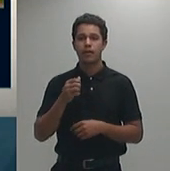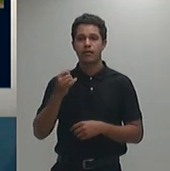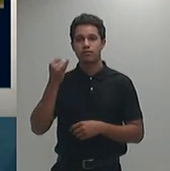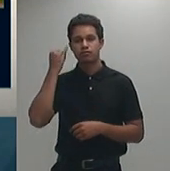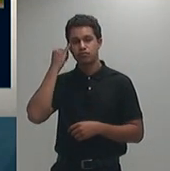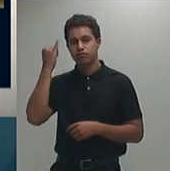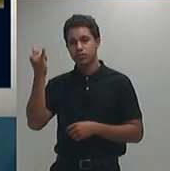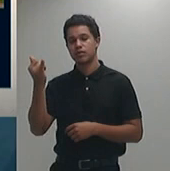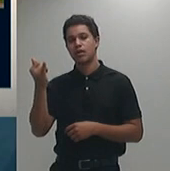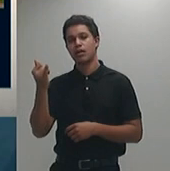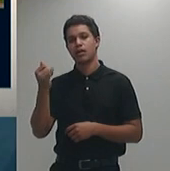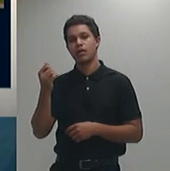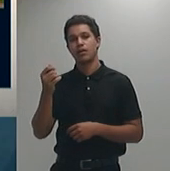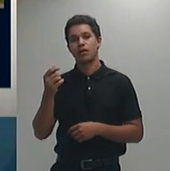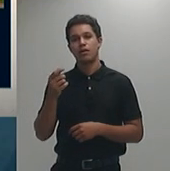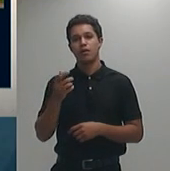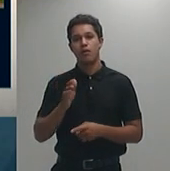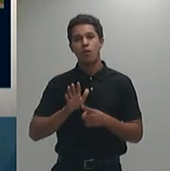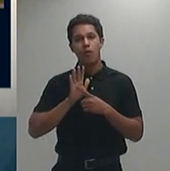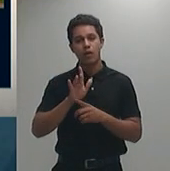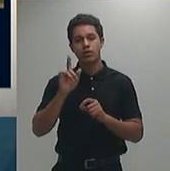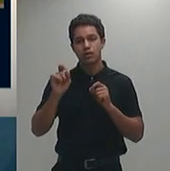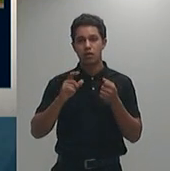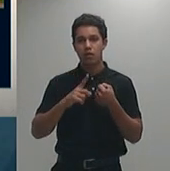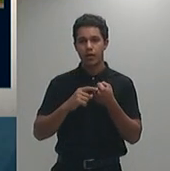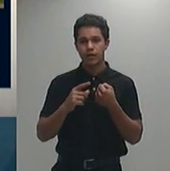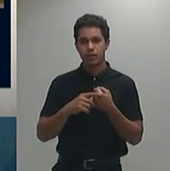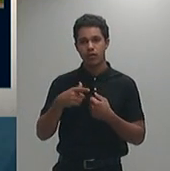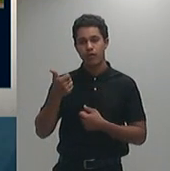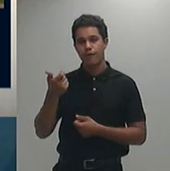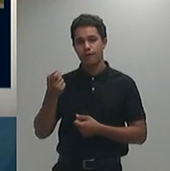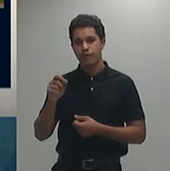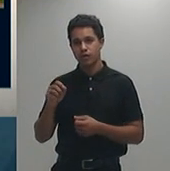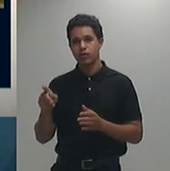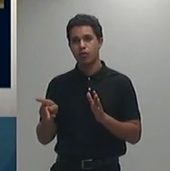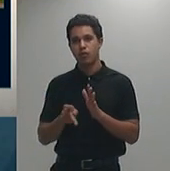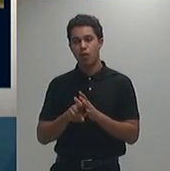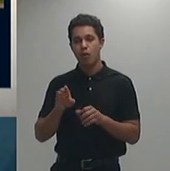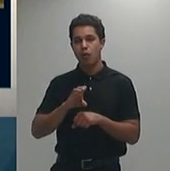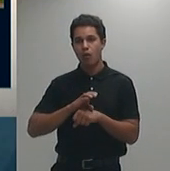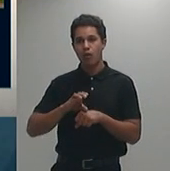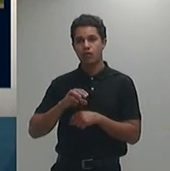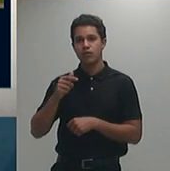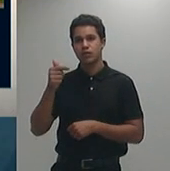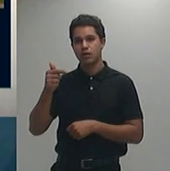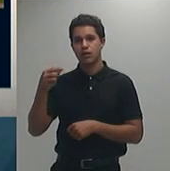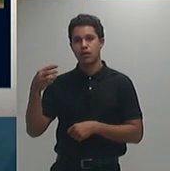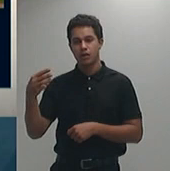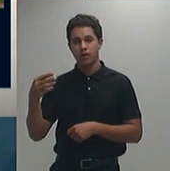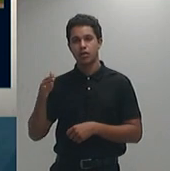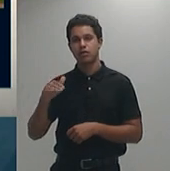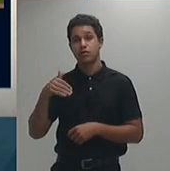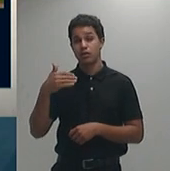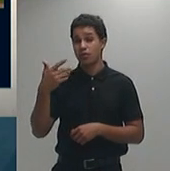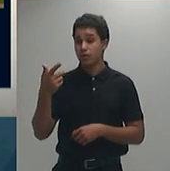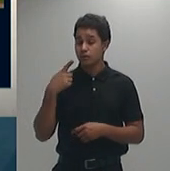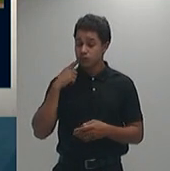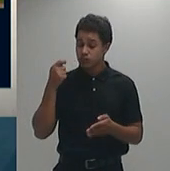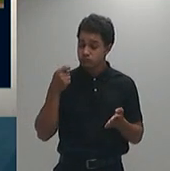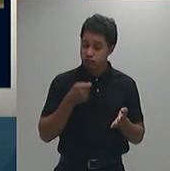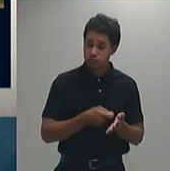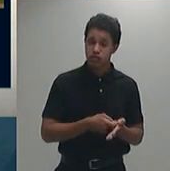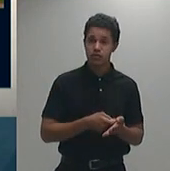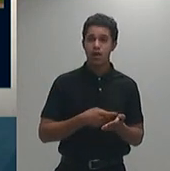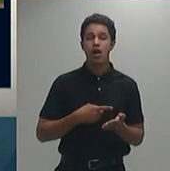sobrinha se que o artigo 20 paragrafo 4º do Código de 73 conquanto impusesse a